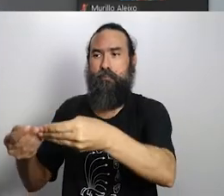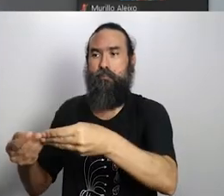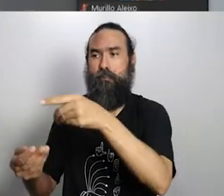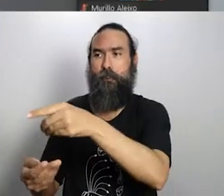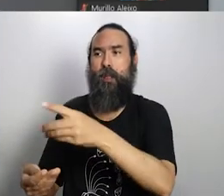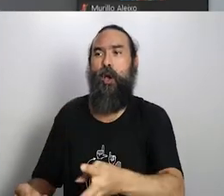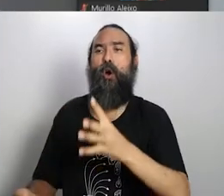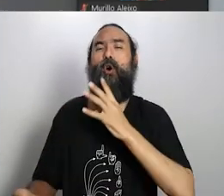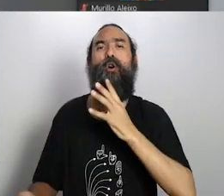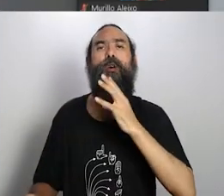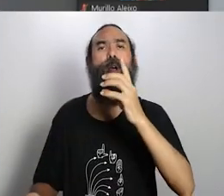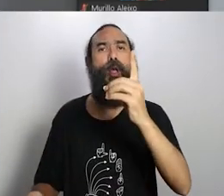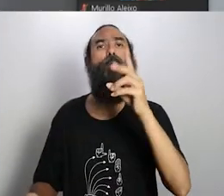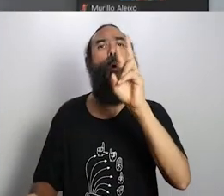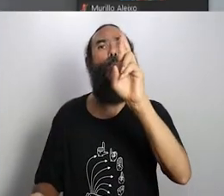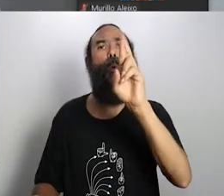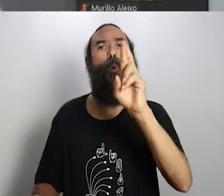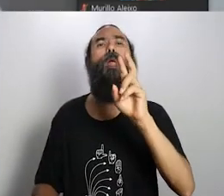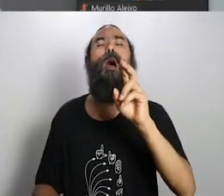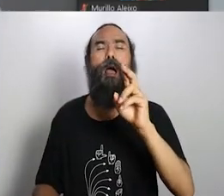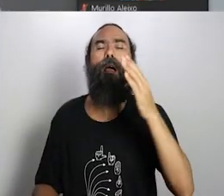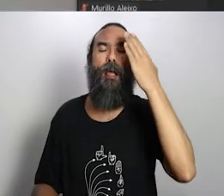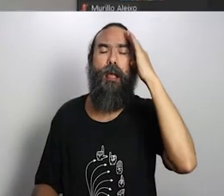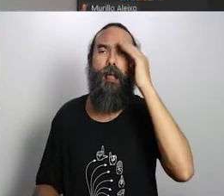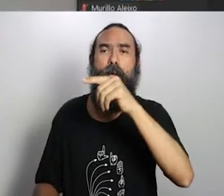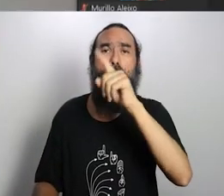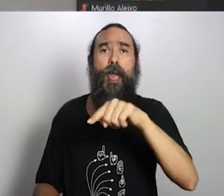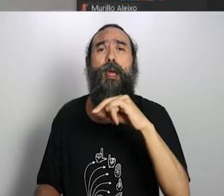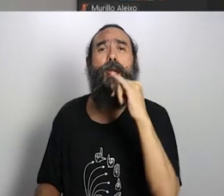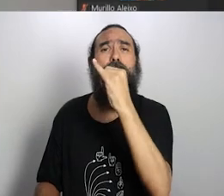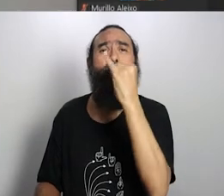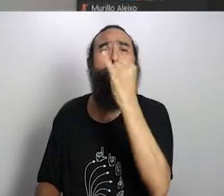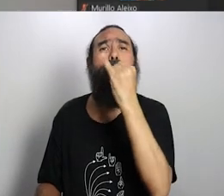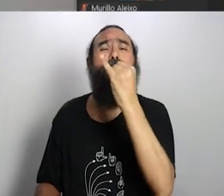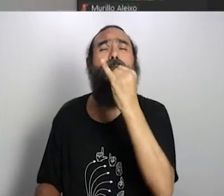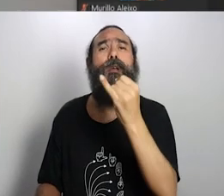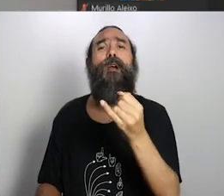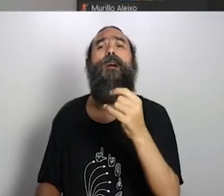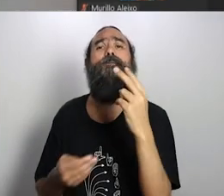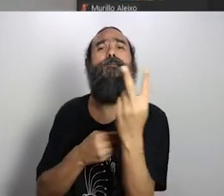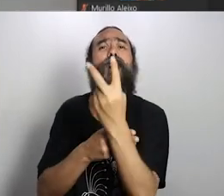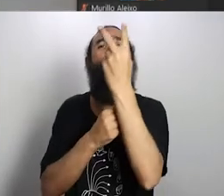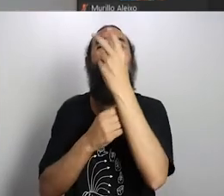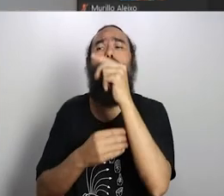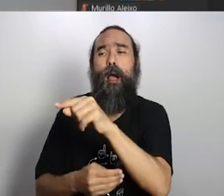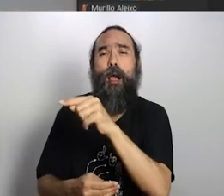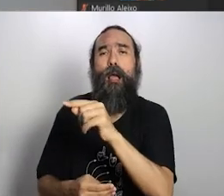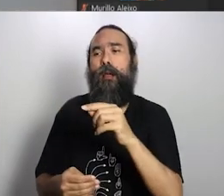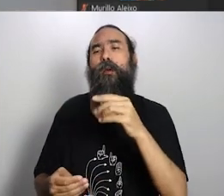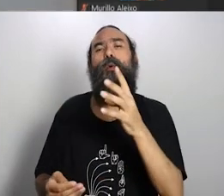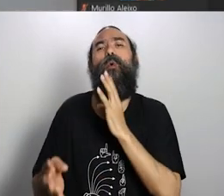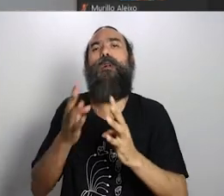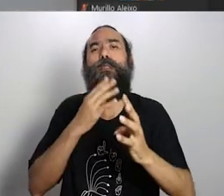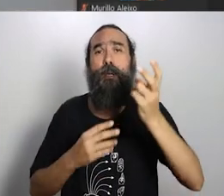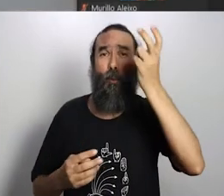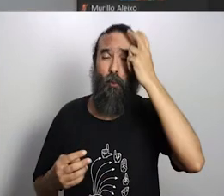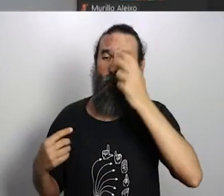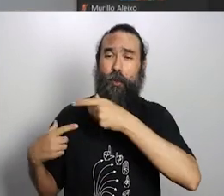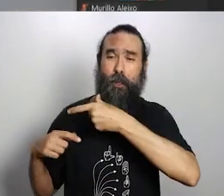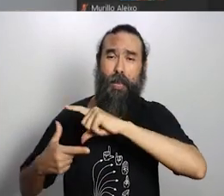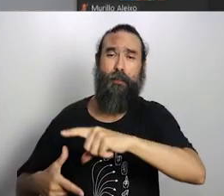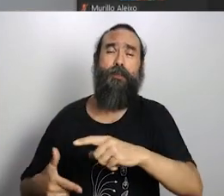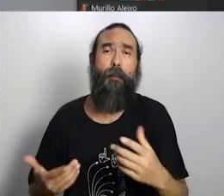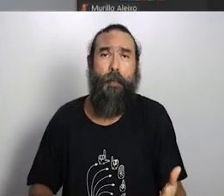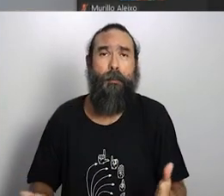numa academia. Ô, né? Beto, então... a gente é que devia dar um prêmio para a academia por ele ser